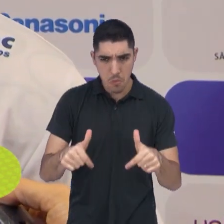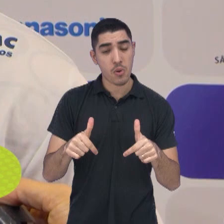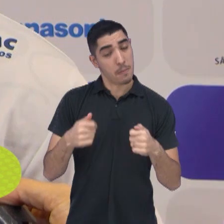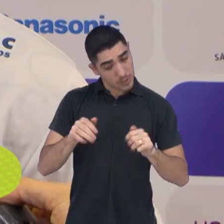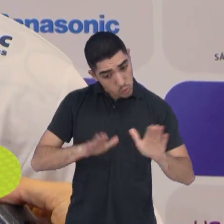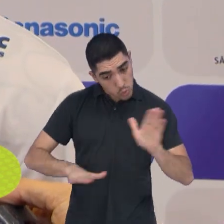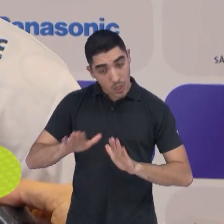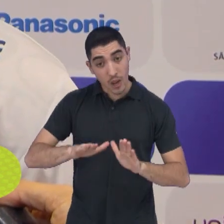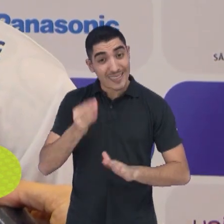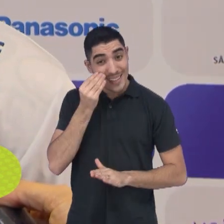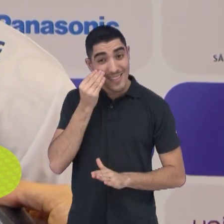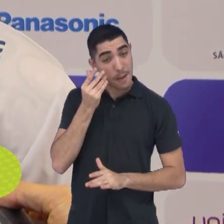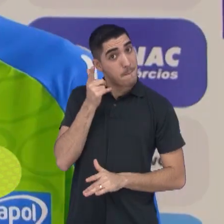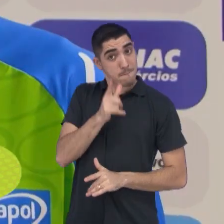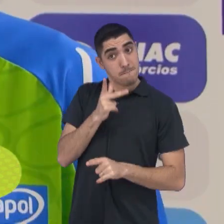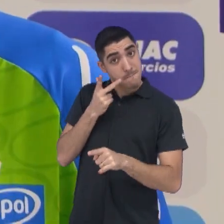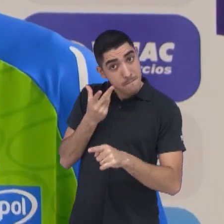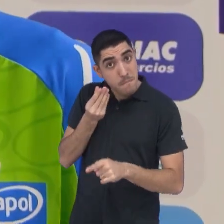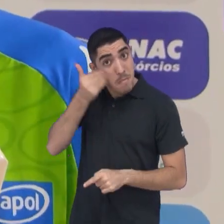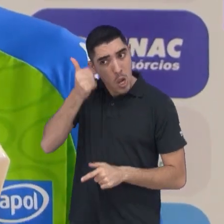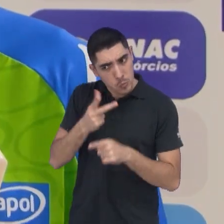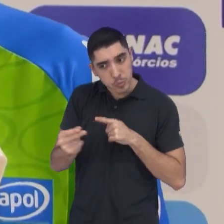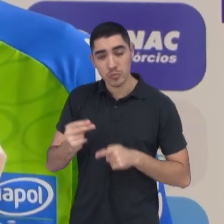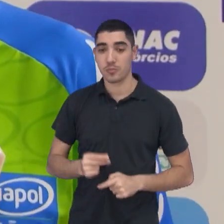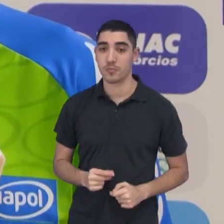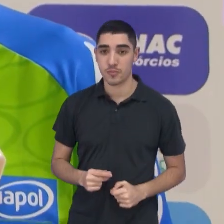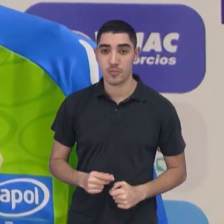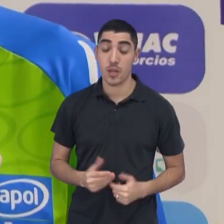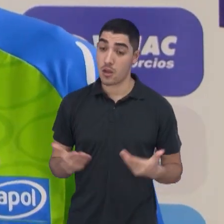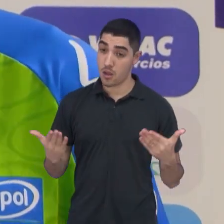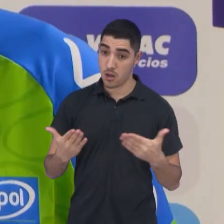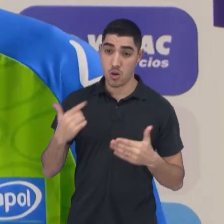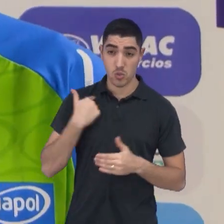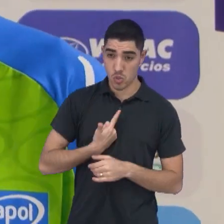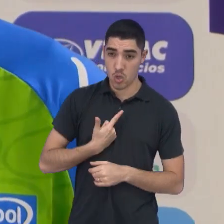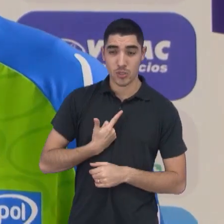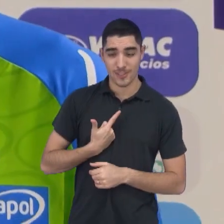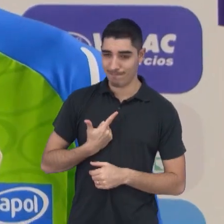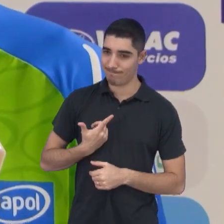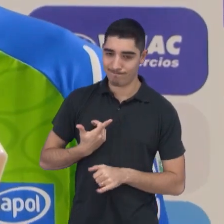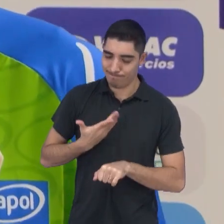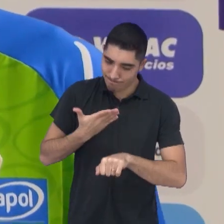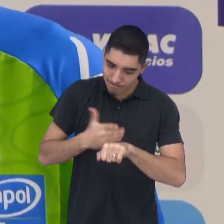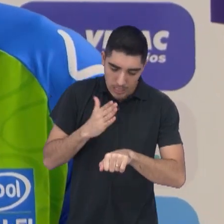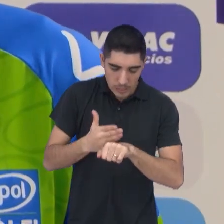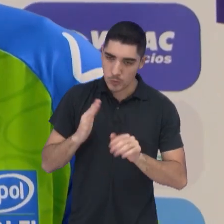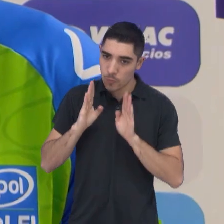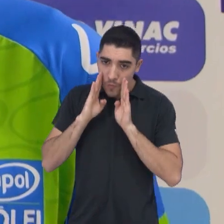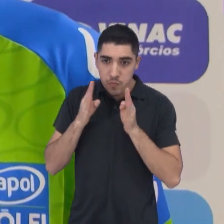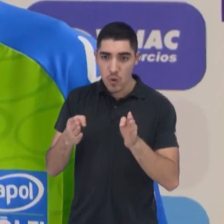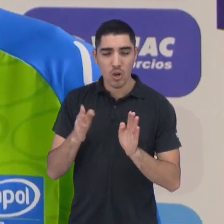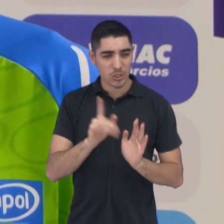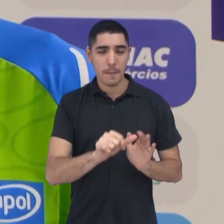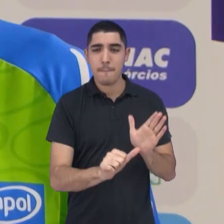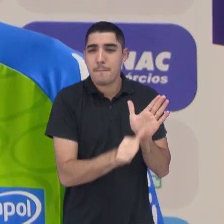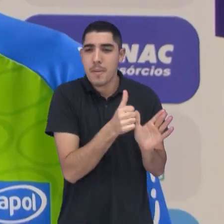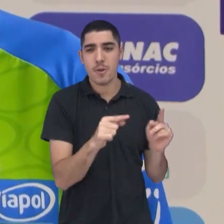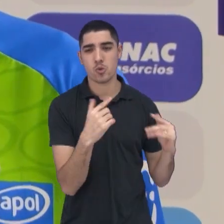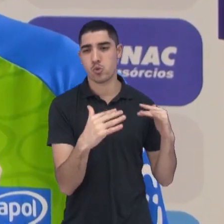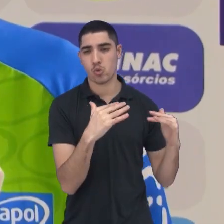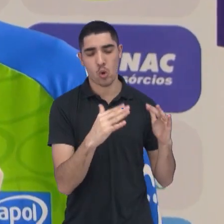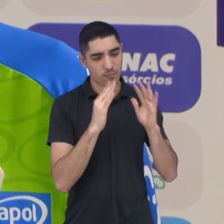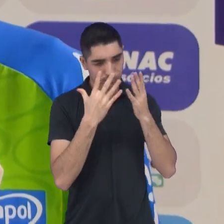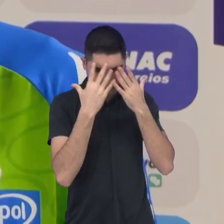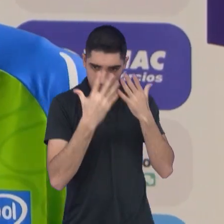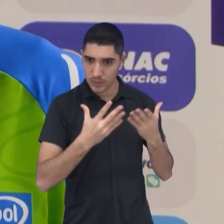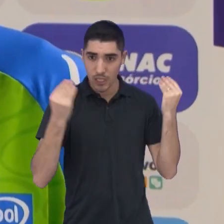sempre, porque é essa a pegada do Paulista. Agora, evoluir dia a dia, tirar as coisas deste jogo também, do primeiro jogo da temporada, e evoluir